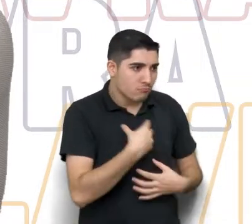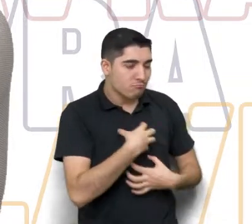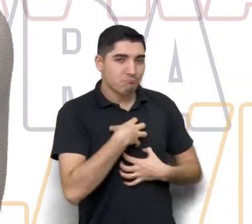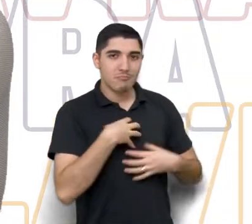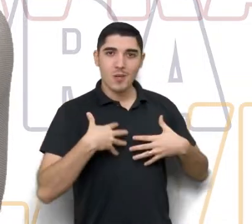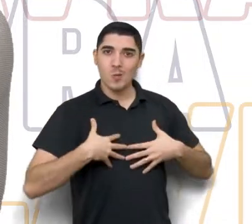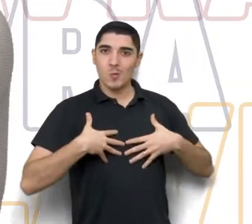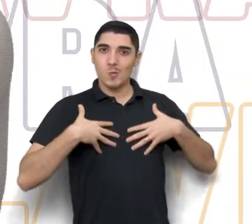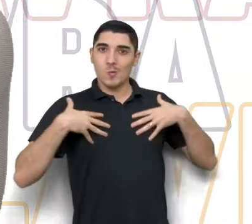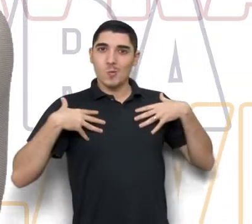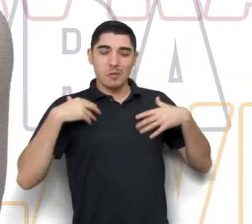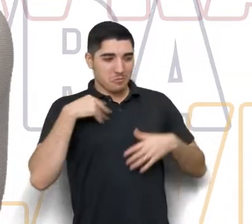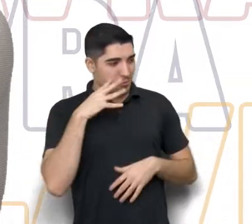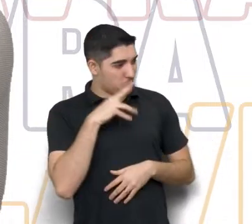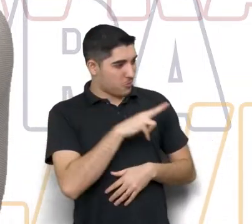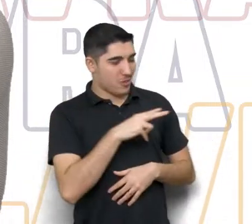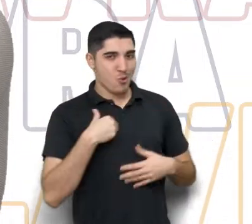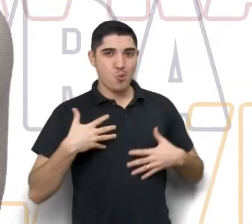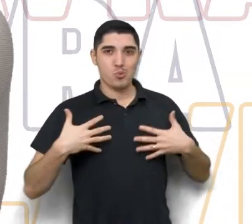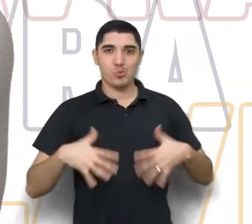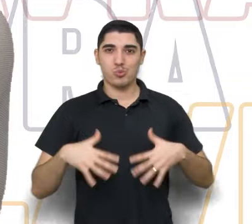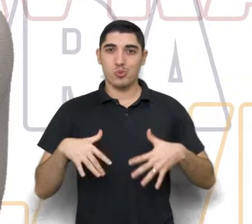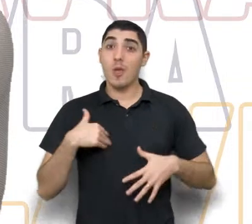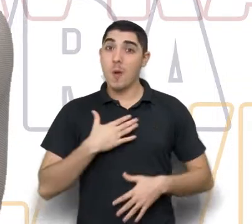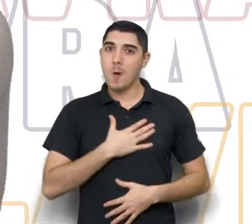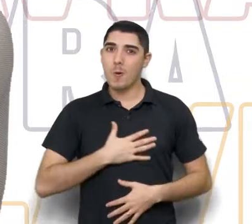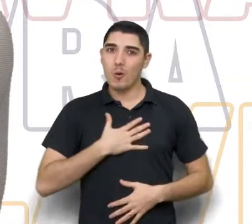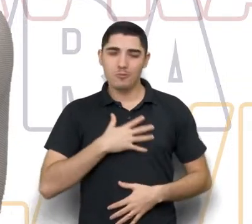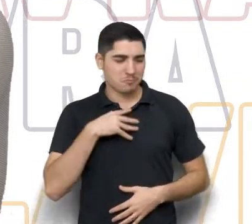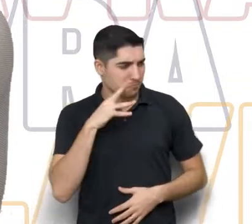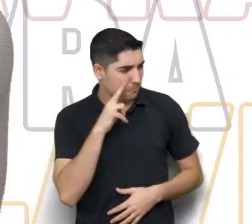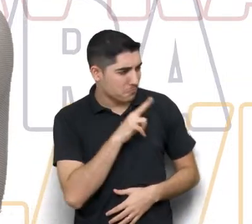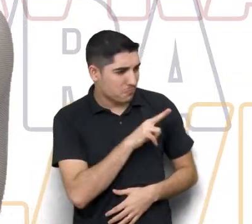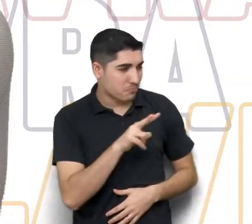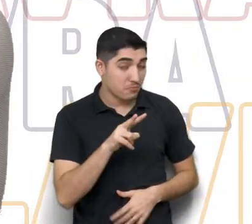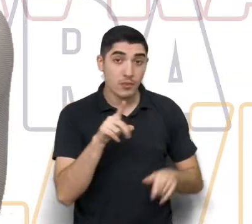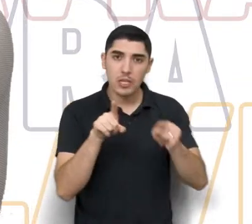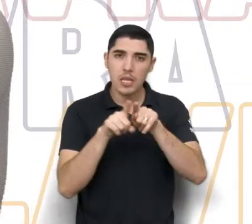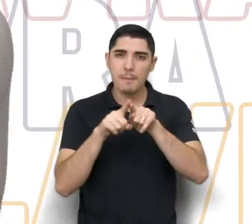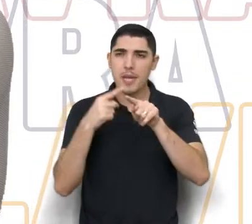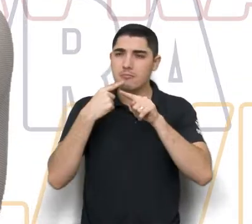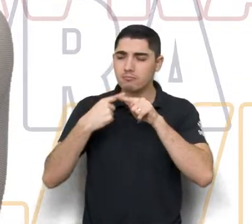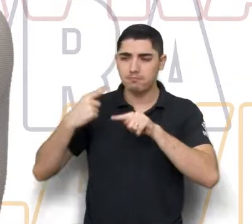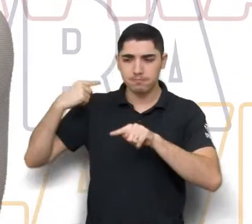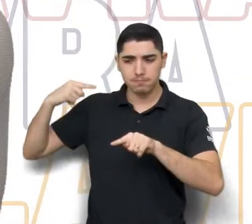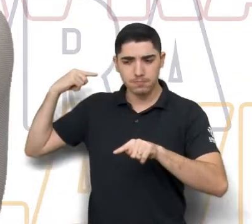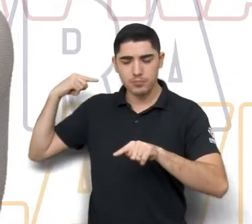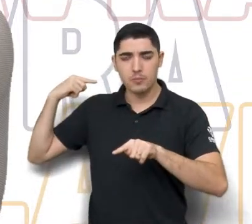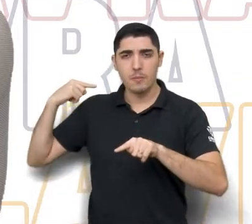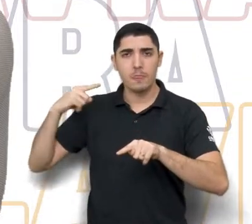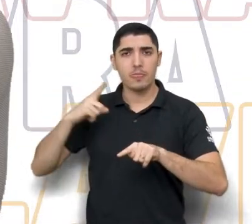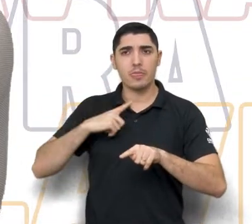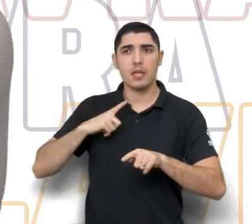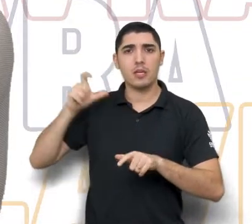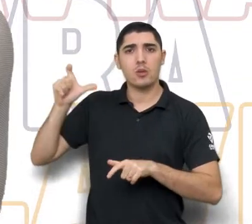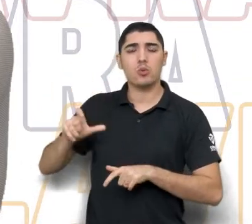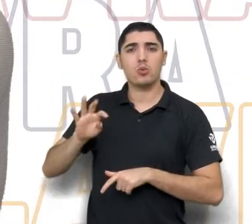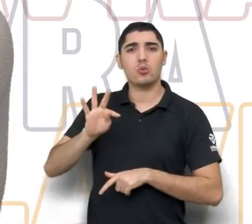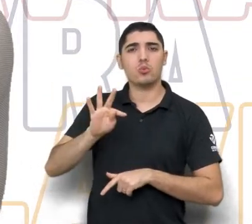Eu sou entusiasta desses poetas. Muito recentemente, eu tive contato também com um jovem poeta, o Turro,